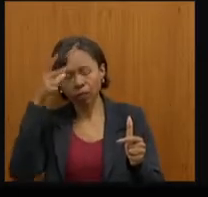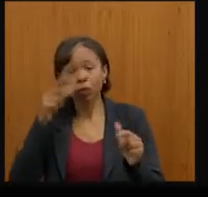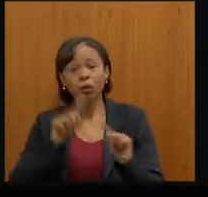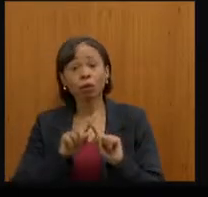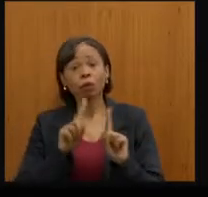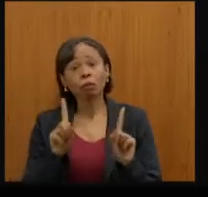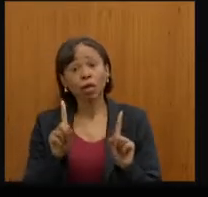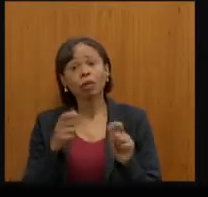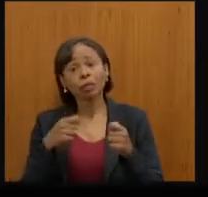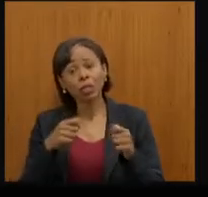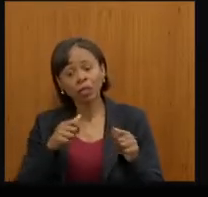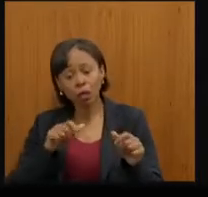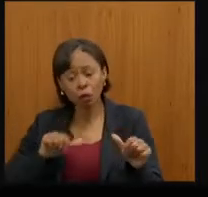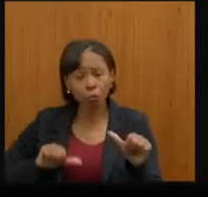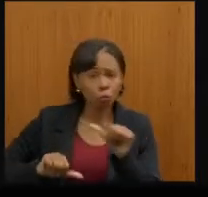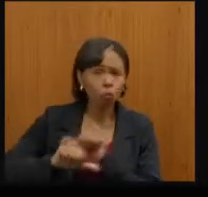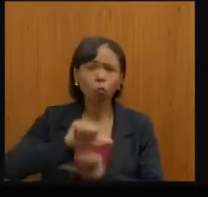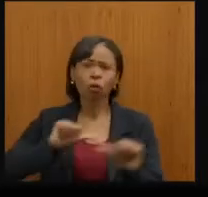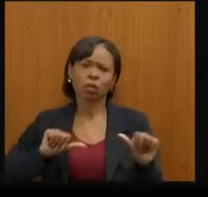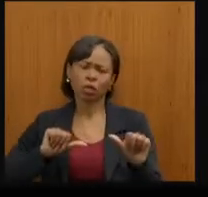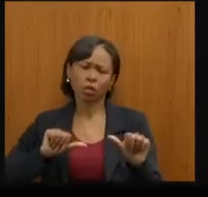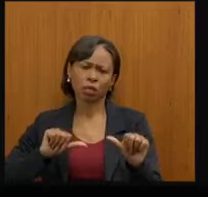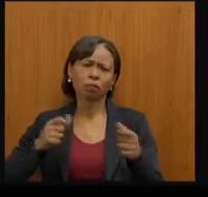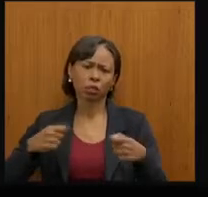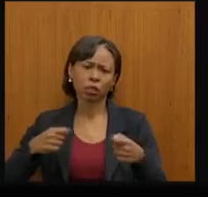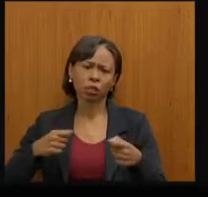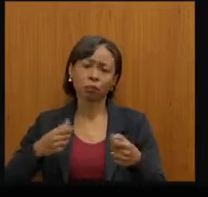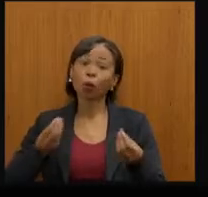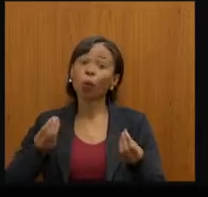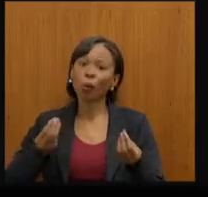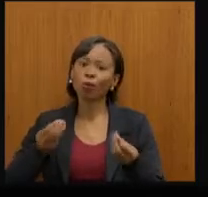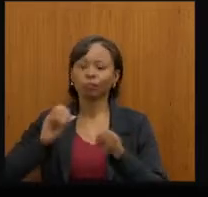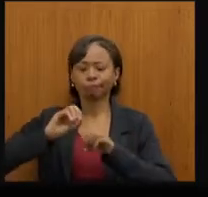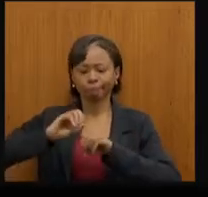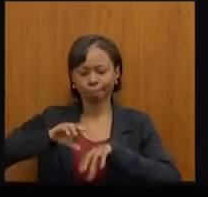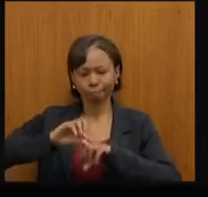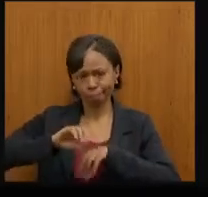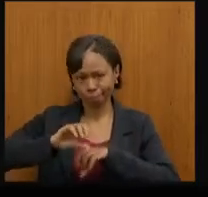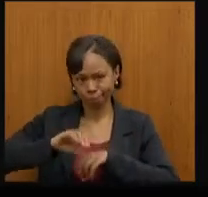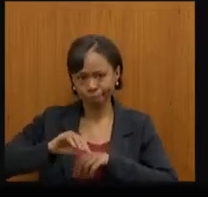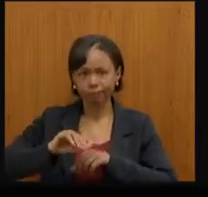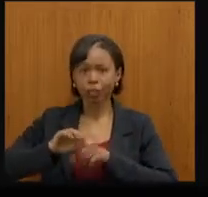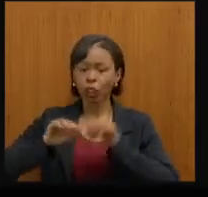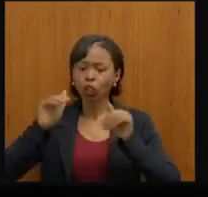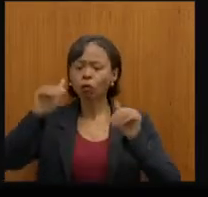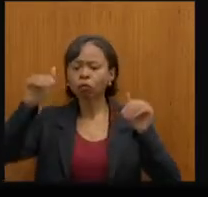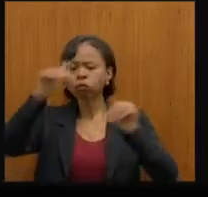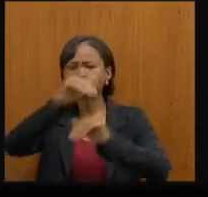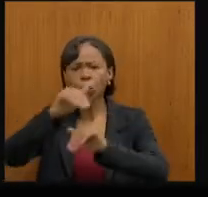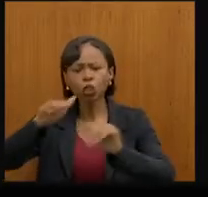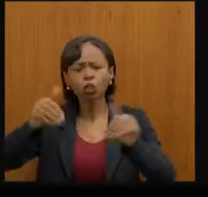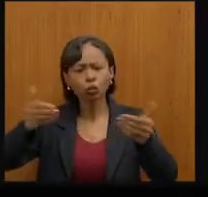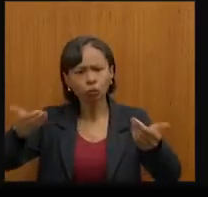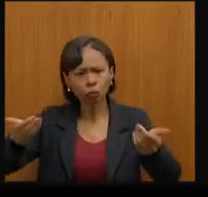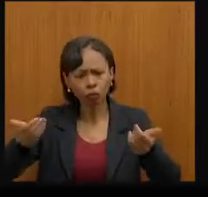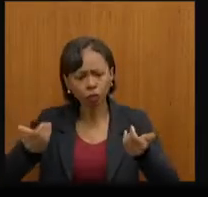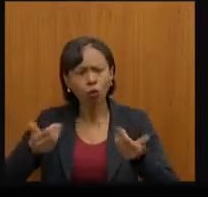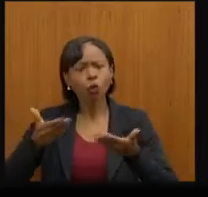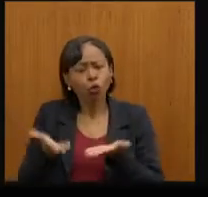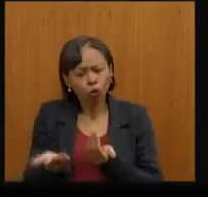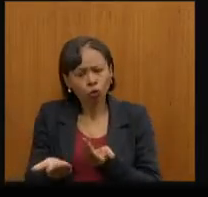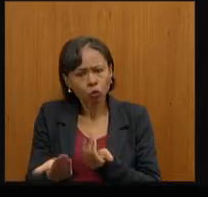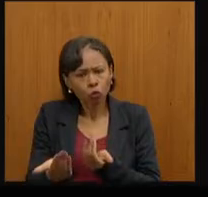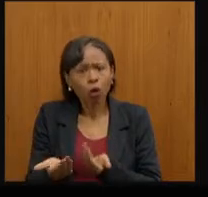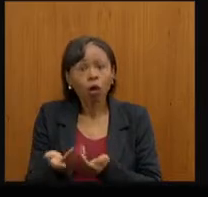gente tem que tentar reverter isso e acho que é através da educação é trazendo só vem aqui fazendo uma adolescente é